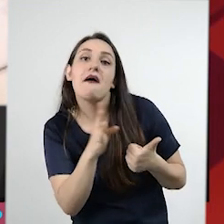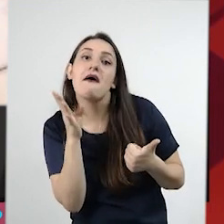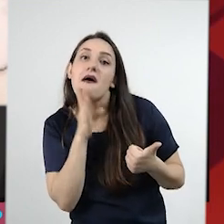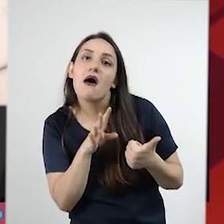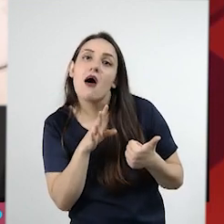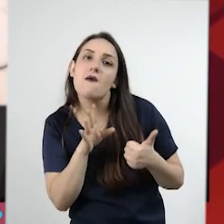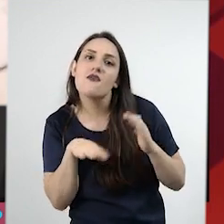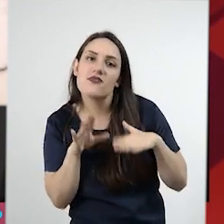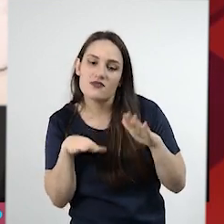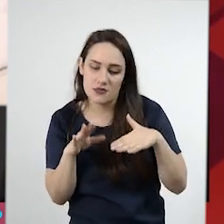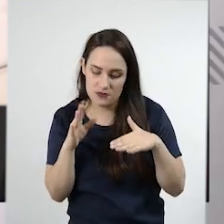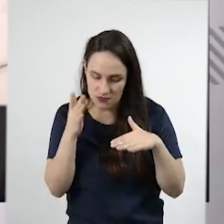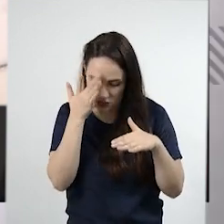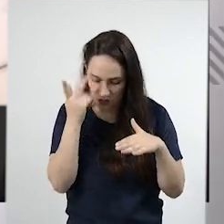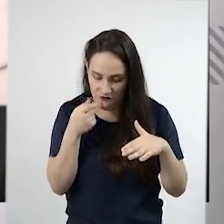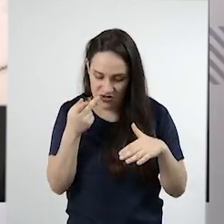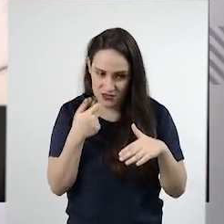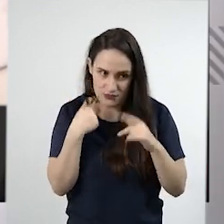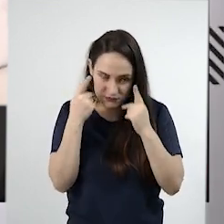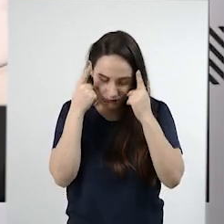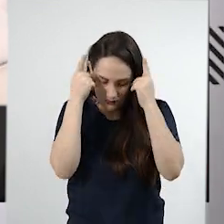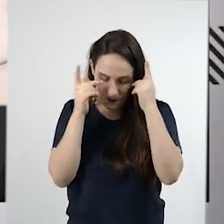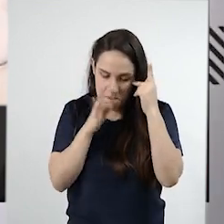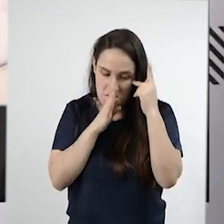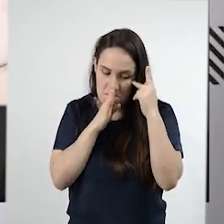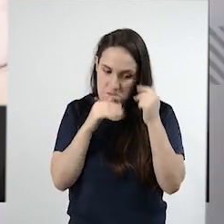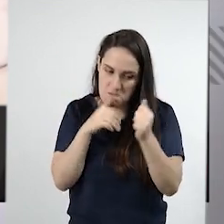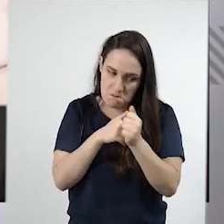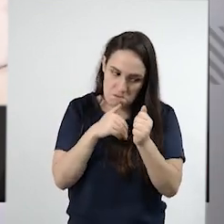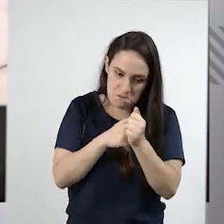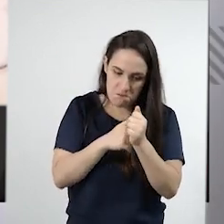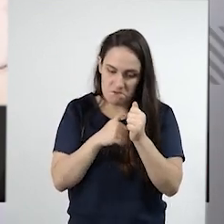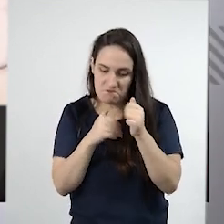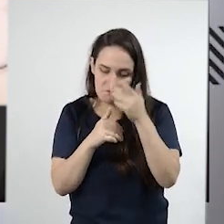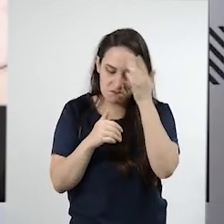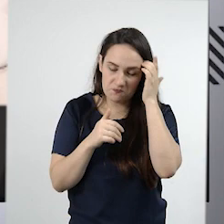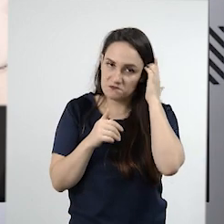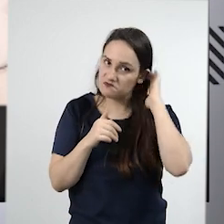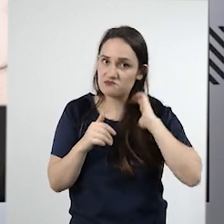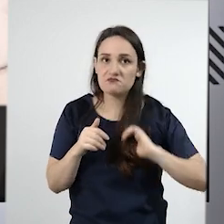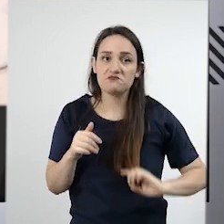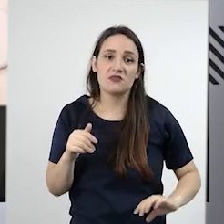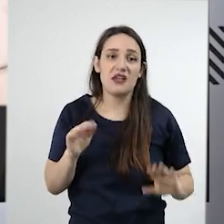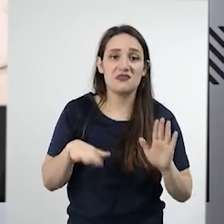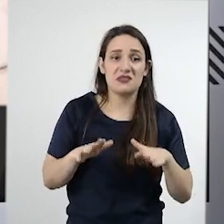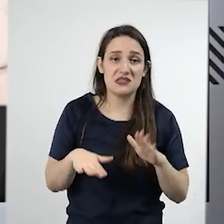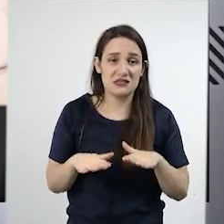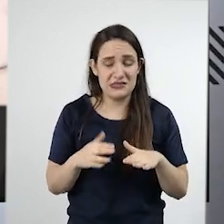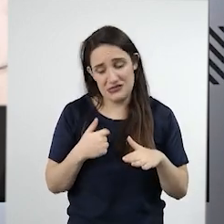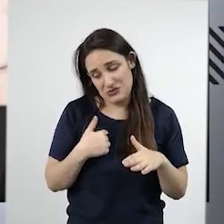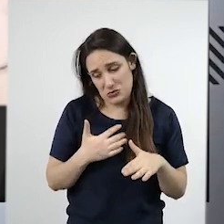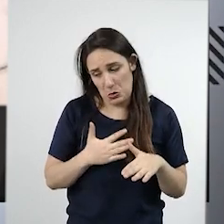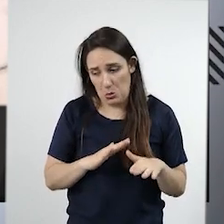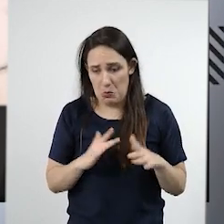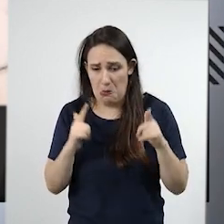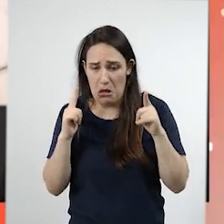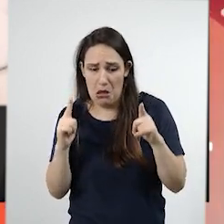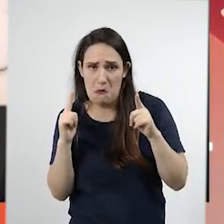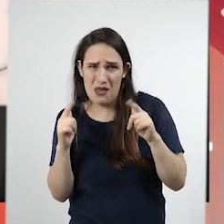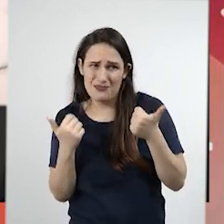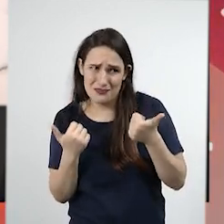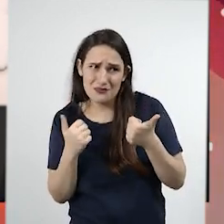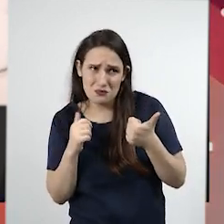mais tímida, um pouco mais reservada, ou, de repente, não gostar, não curtir muito sair, né? Pode gerar um outro tipo